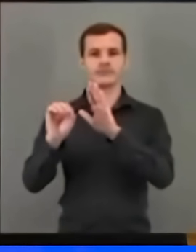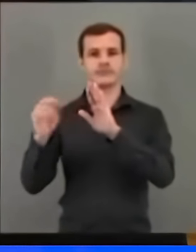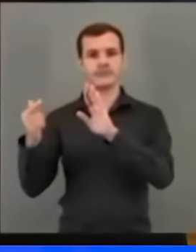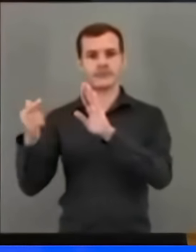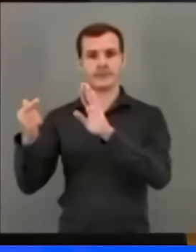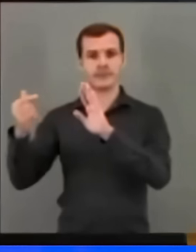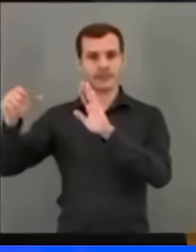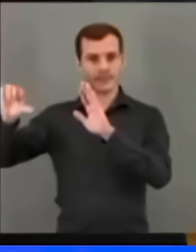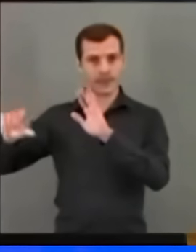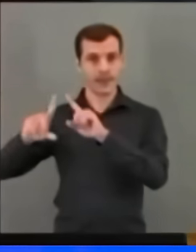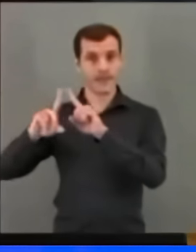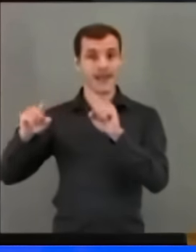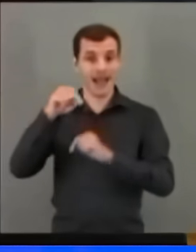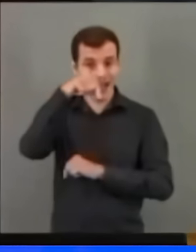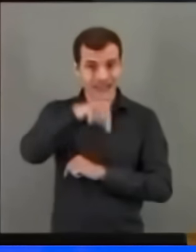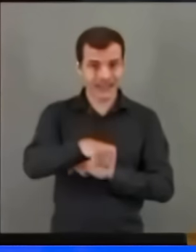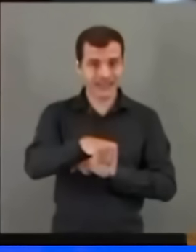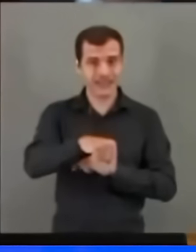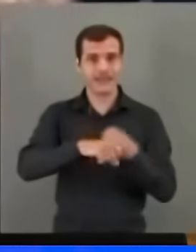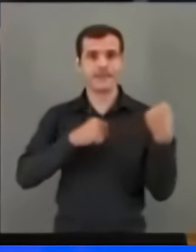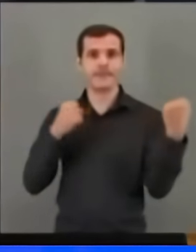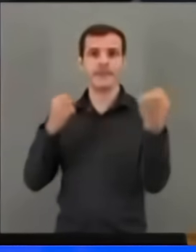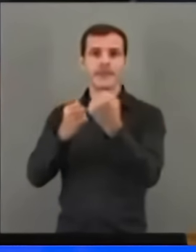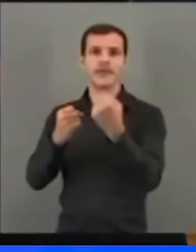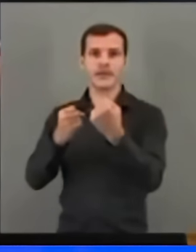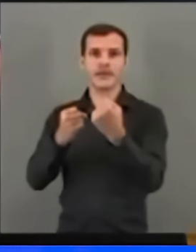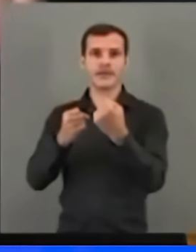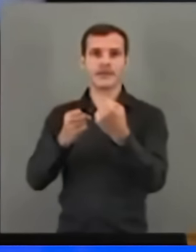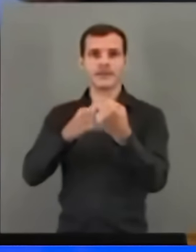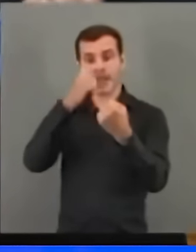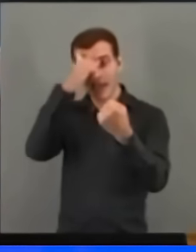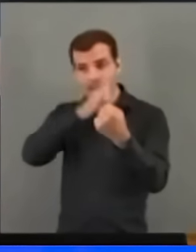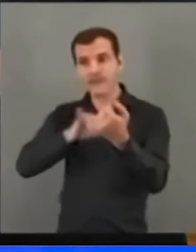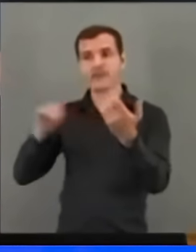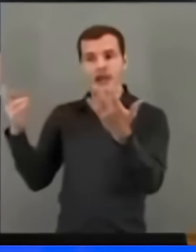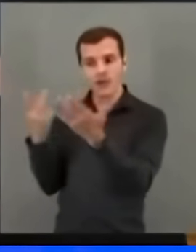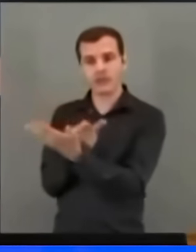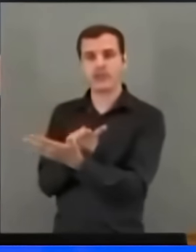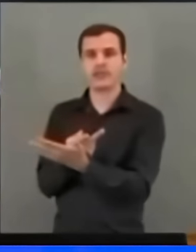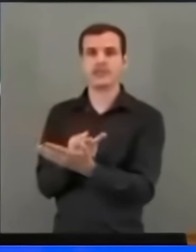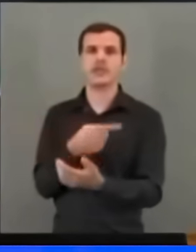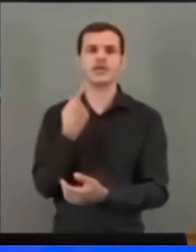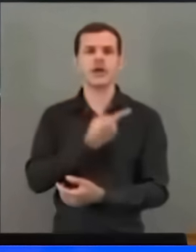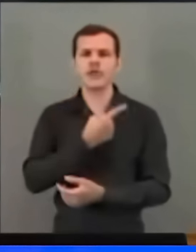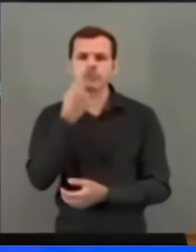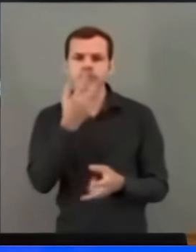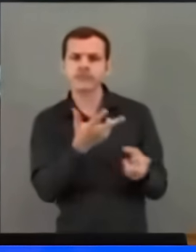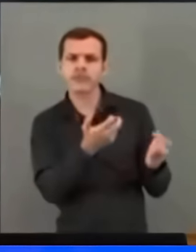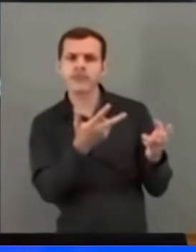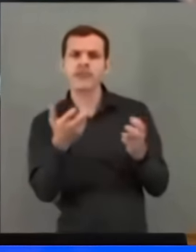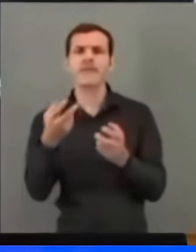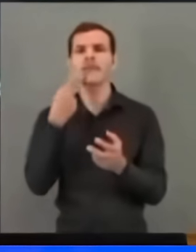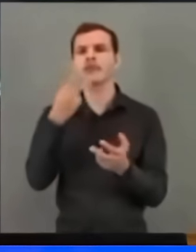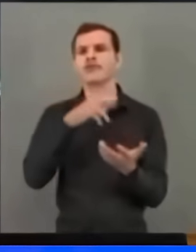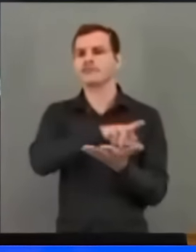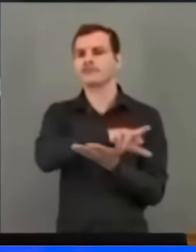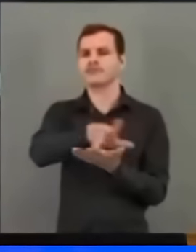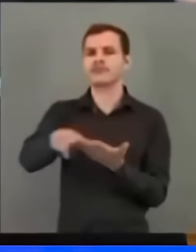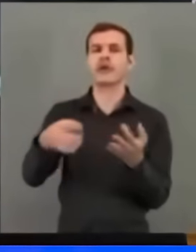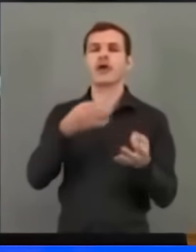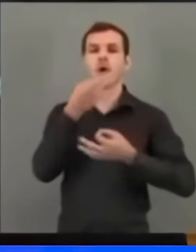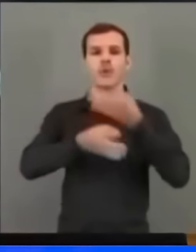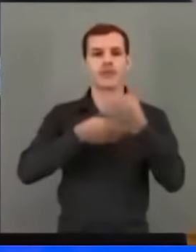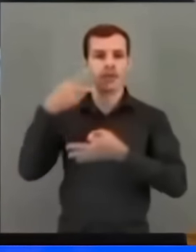Mas há uma blindagem aqui nesse Senado para que nada aconteça, presidente. E como nós só vemos parlamentares, por suas